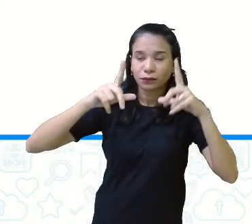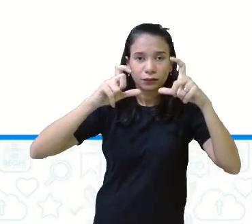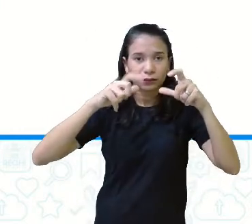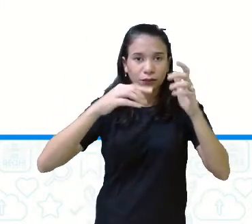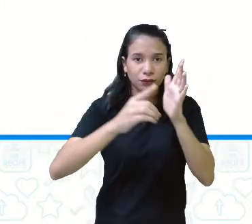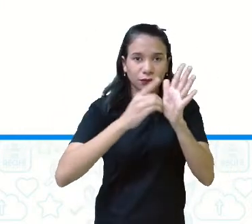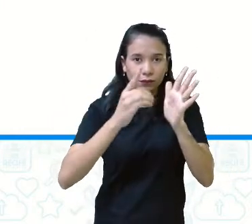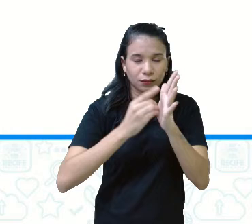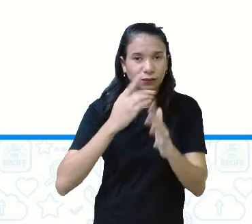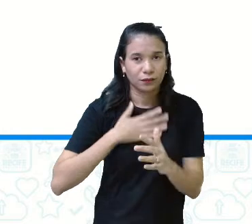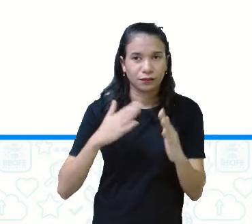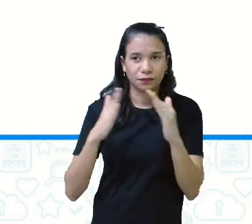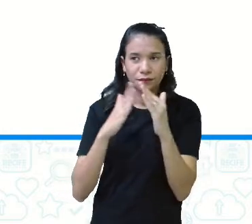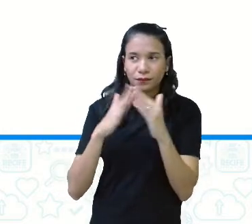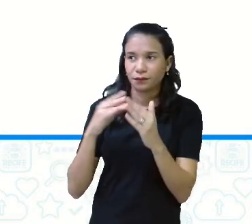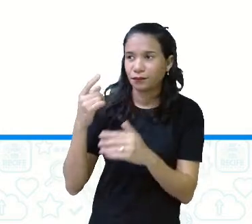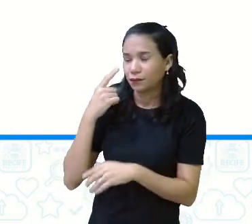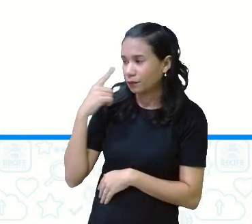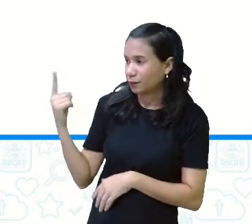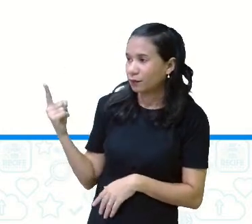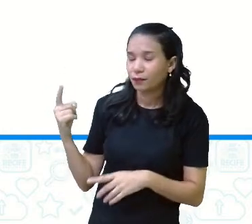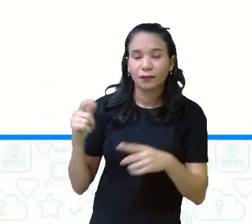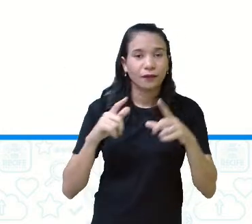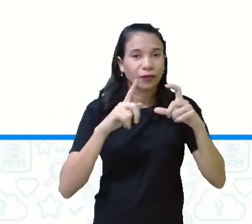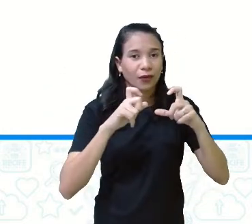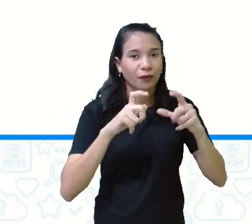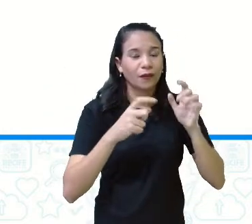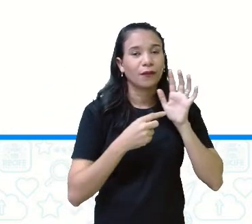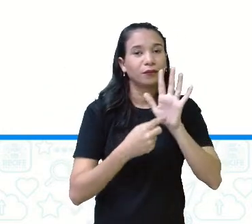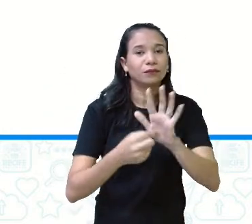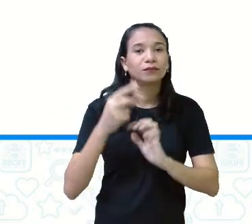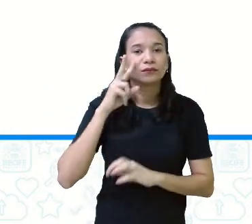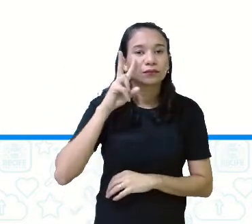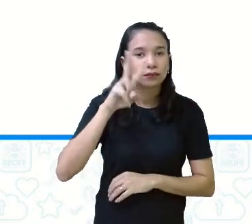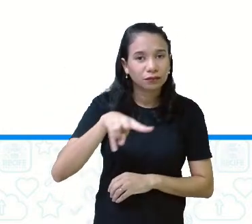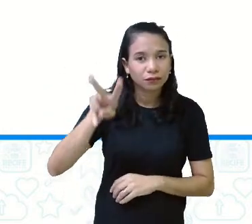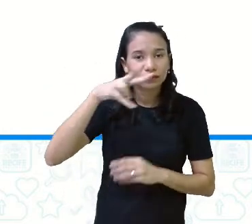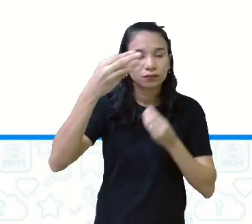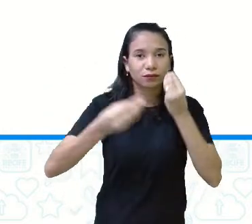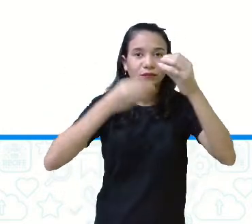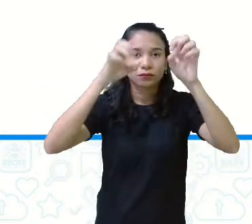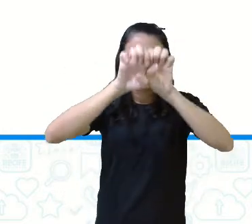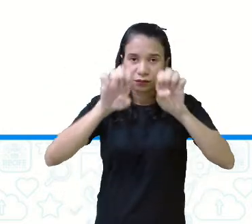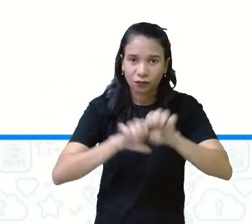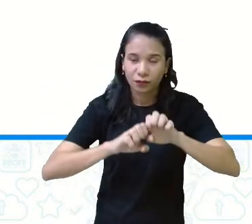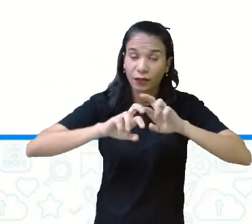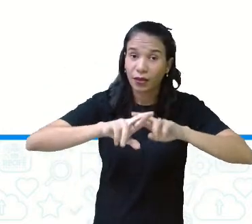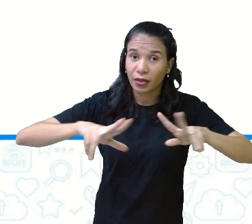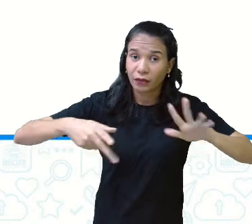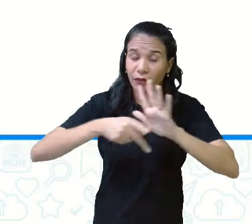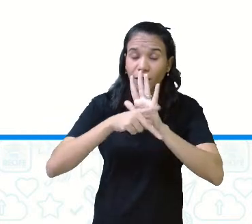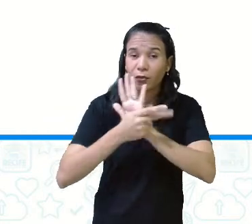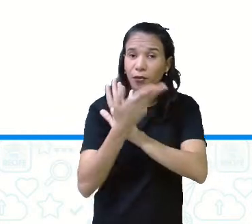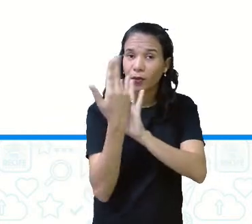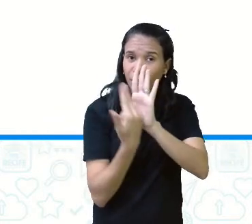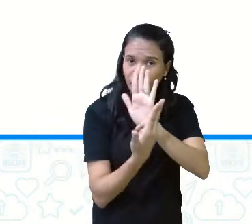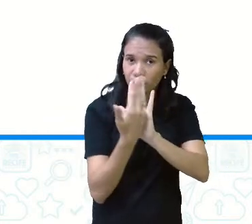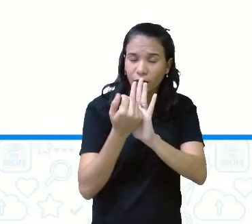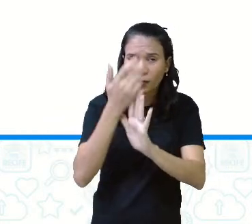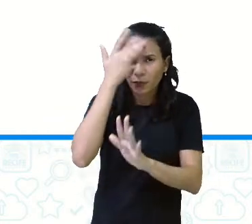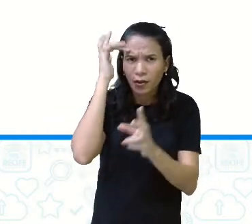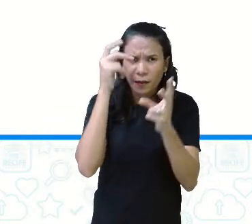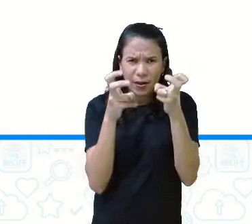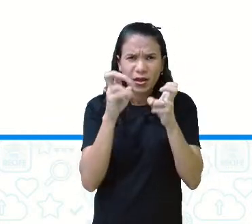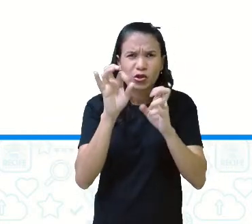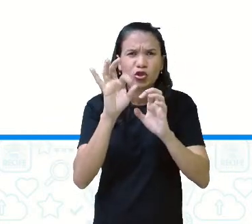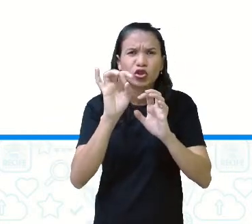dicionário meu, lá de casa, né? Eu bati a foto para você ver a estrutura. Diferente da enciclopédia ilustrada, você está